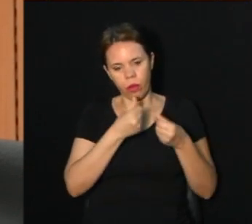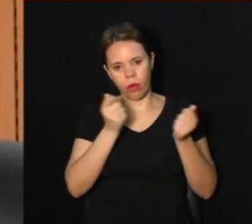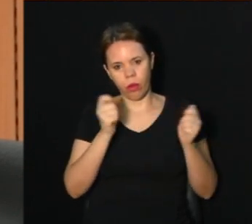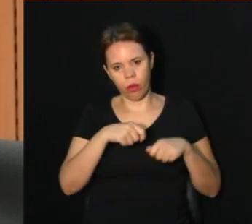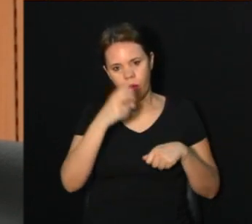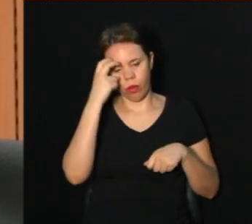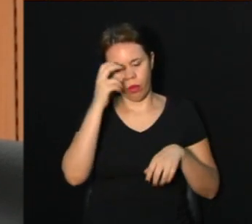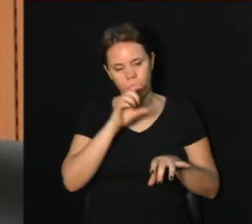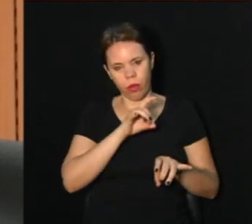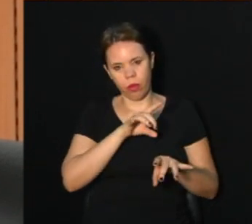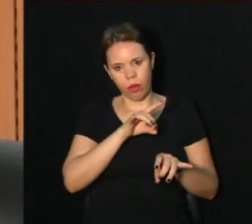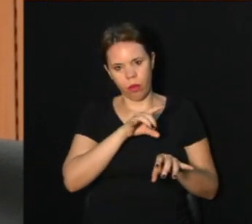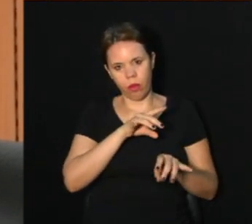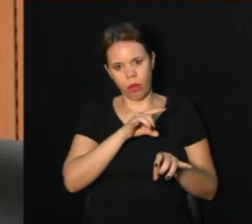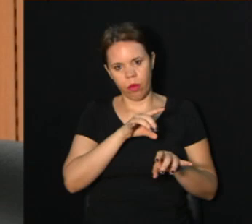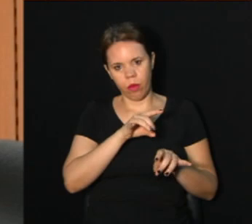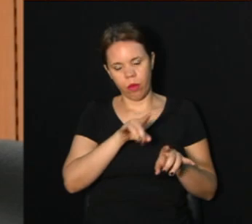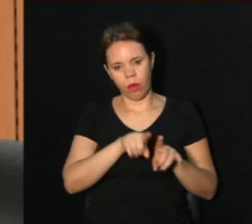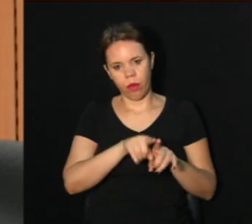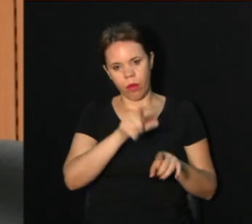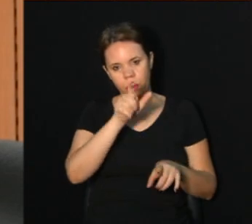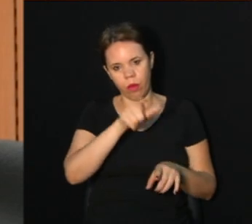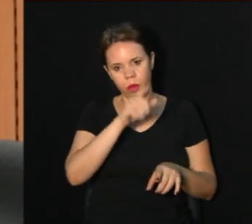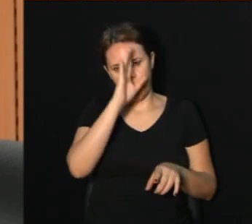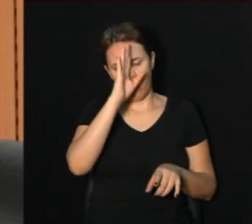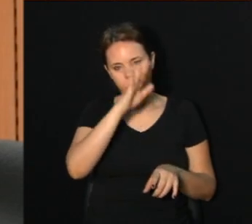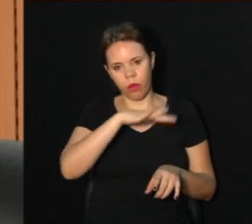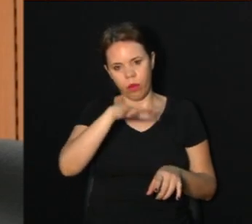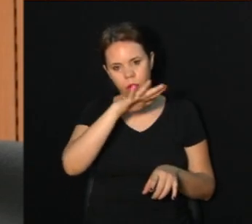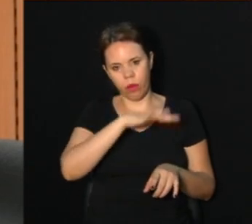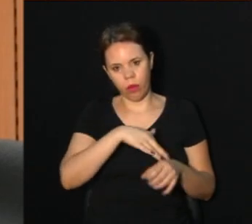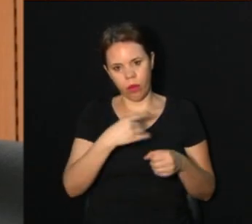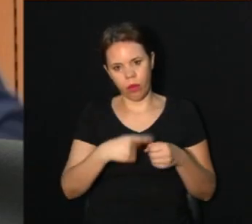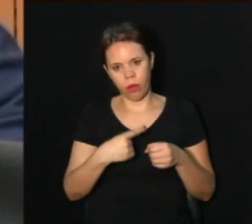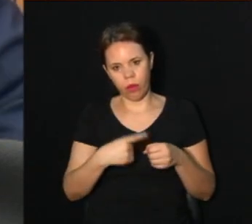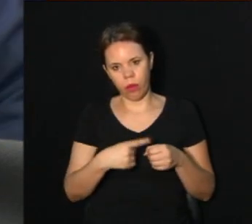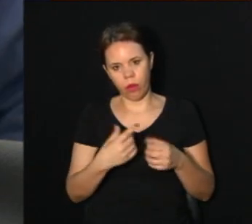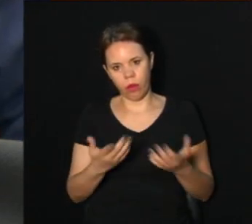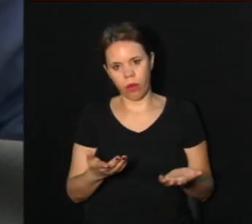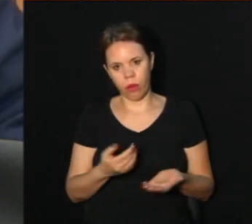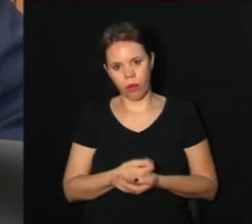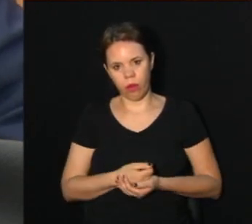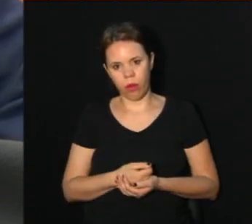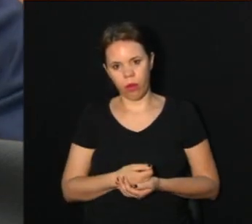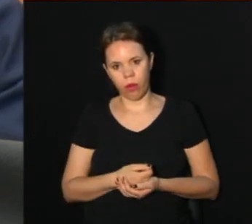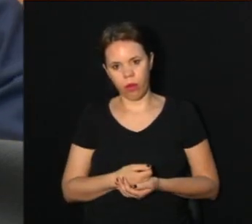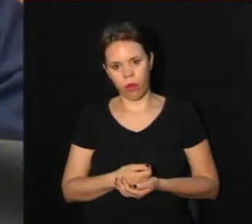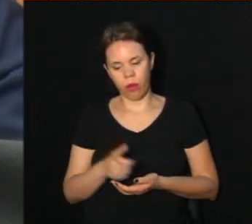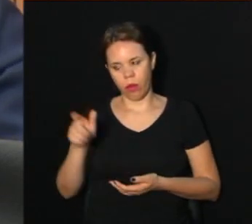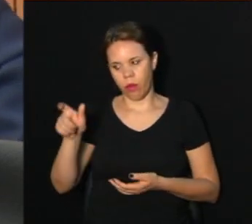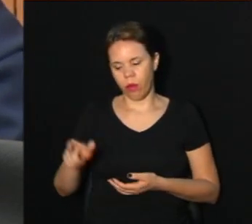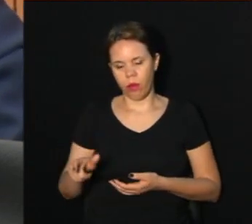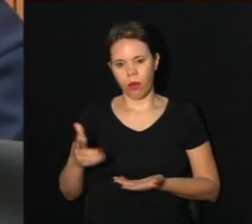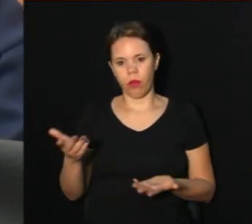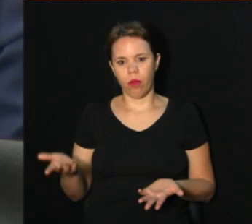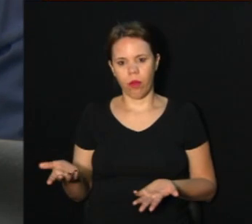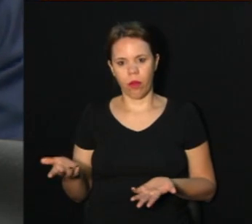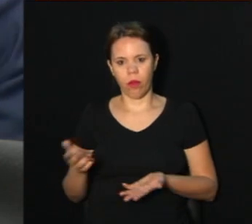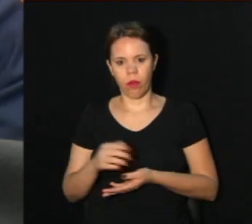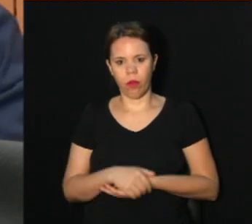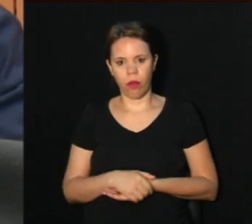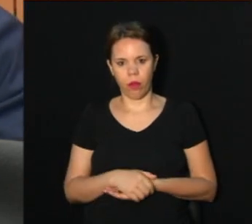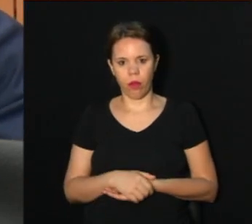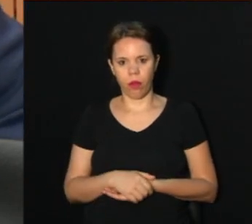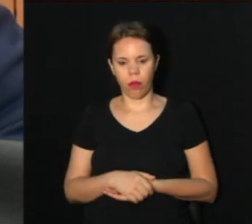competência técnica, e o procurador-geral, então, do município, ou a procuradora-geral do município, uma